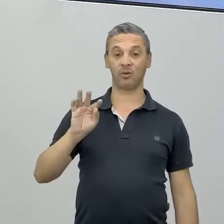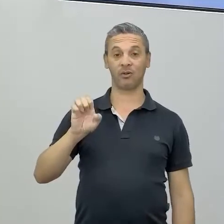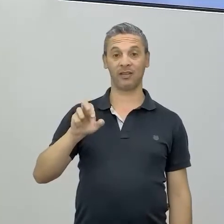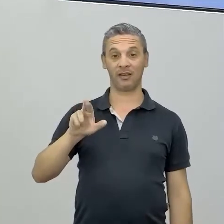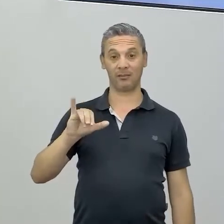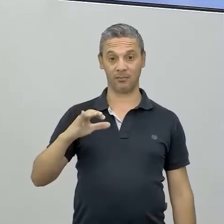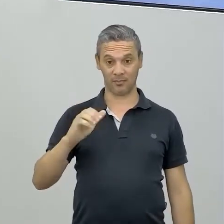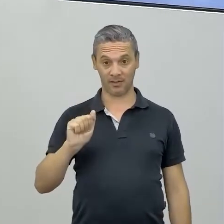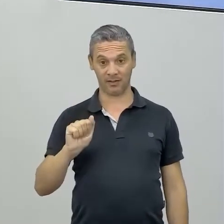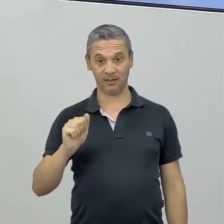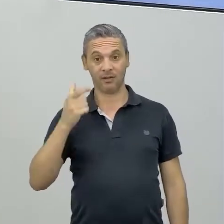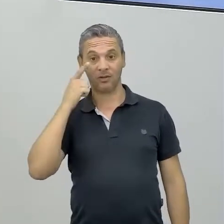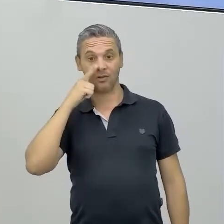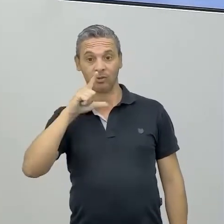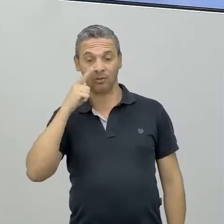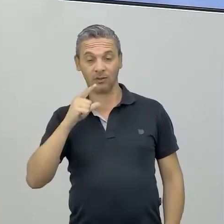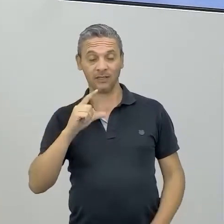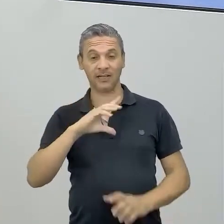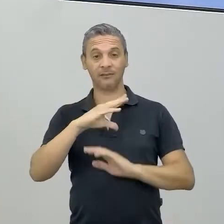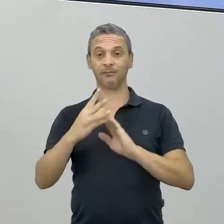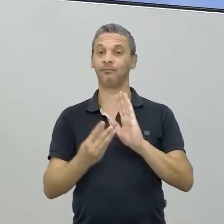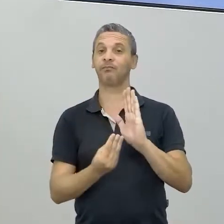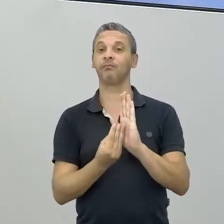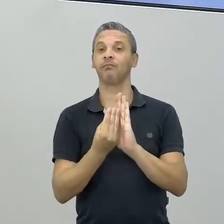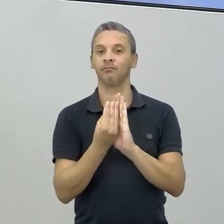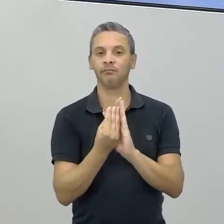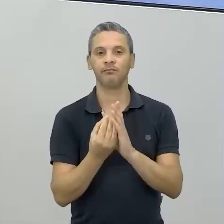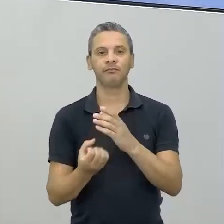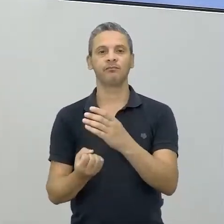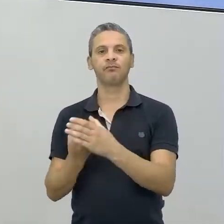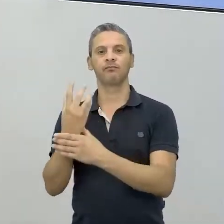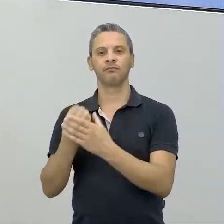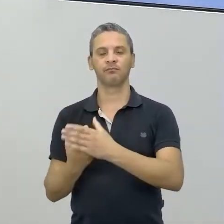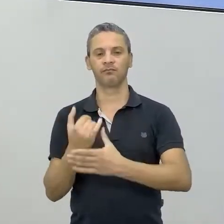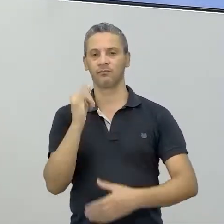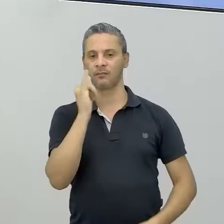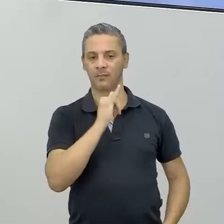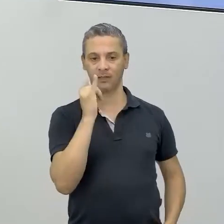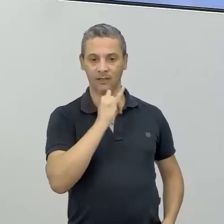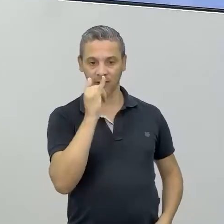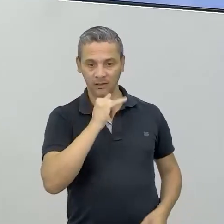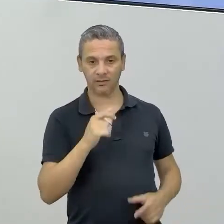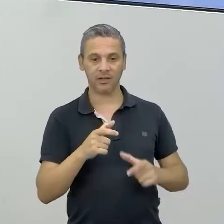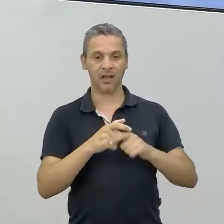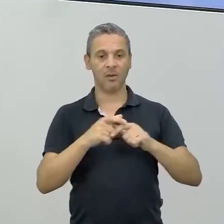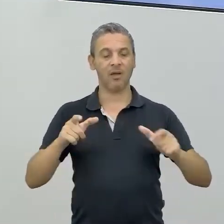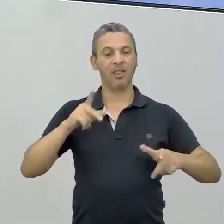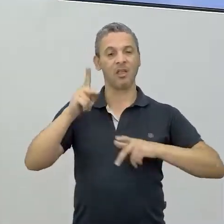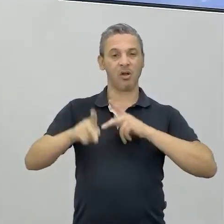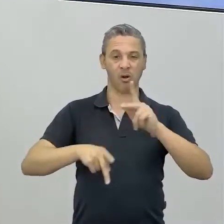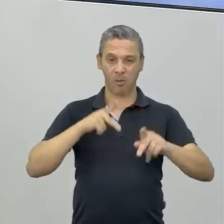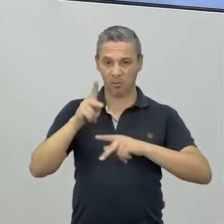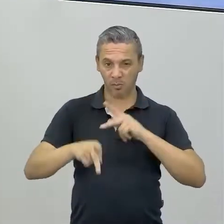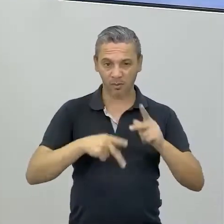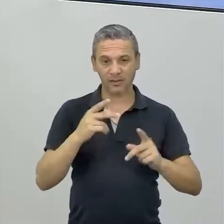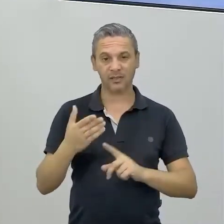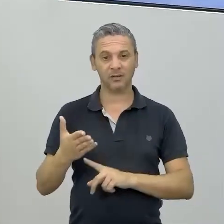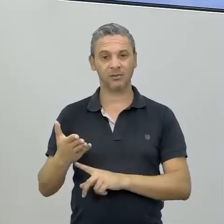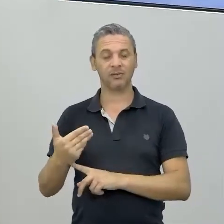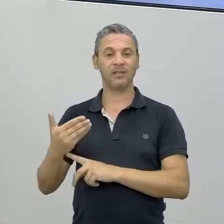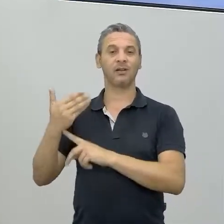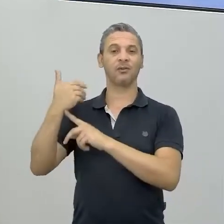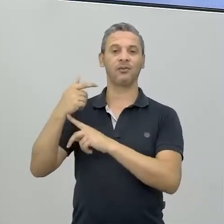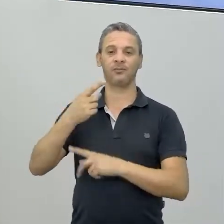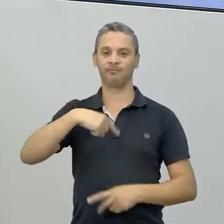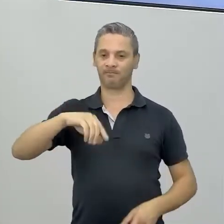consiga recursos mais sustentáveis para produzir eletricidade, não é mesmo? Com o aumento da população, com o aumento de tecnologia, a